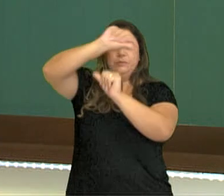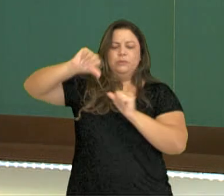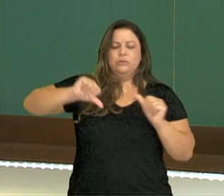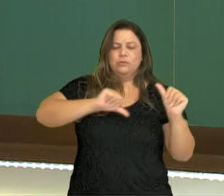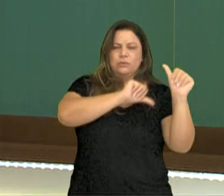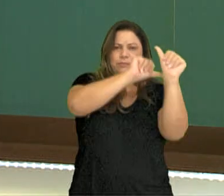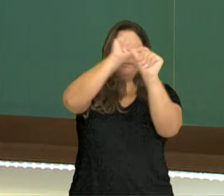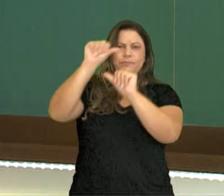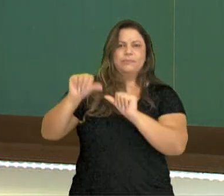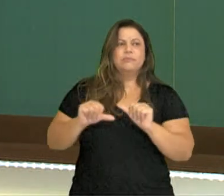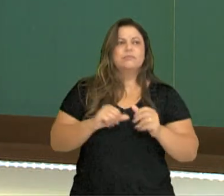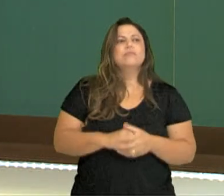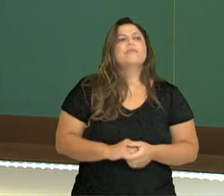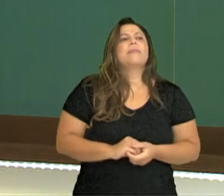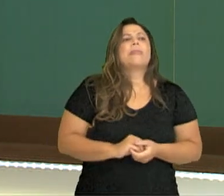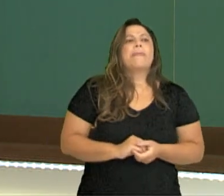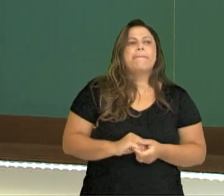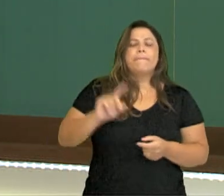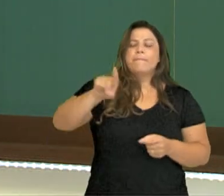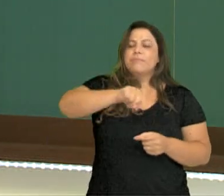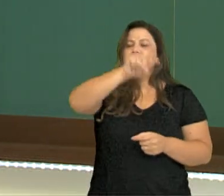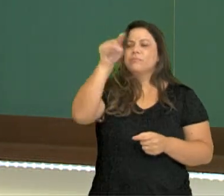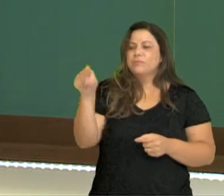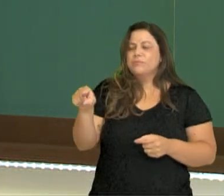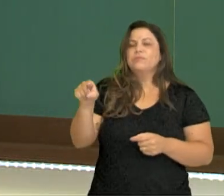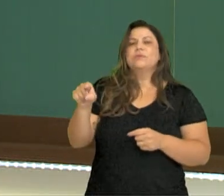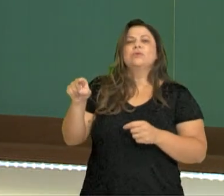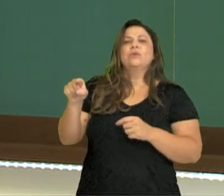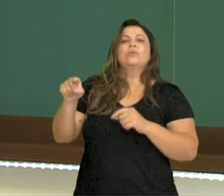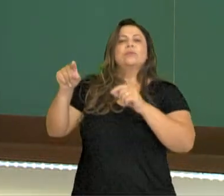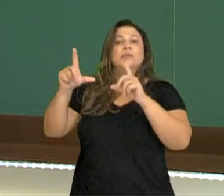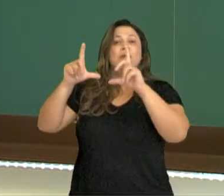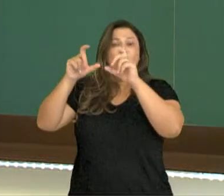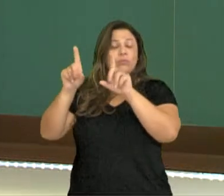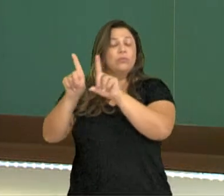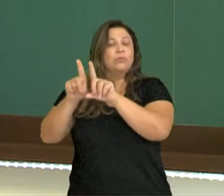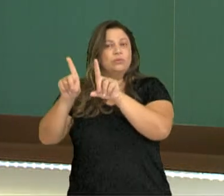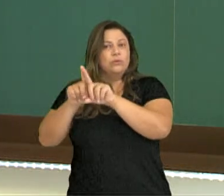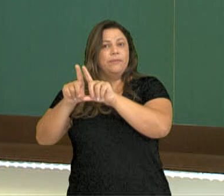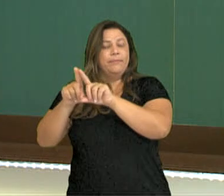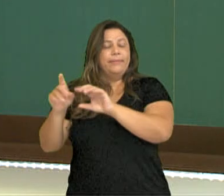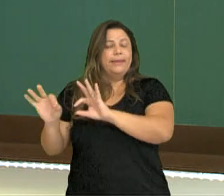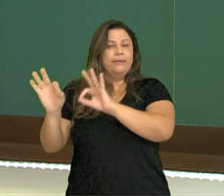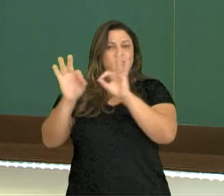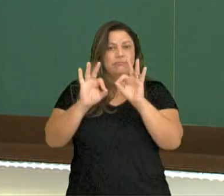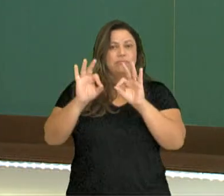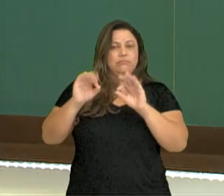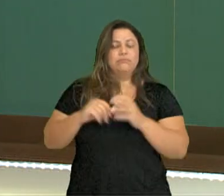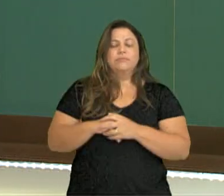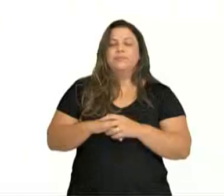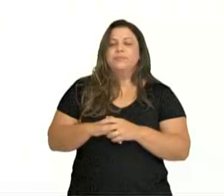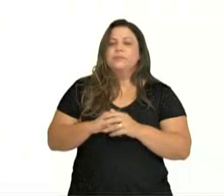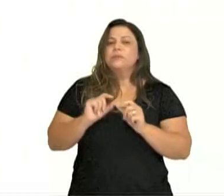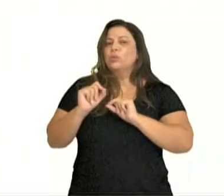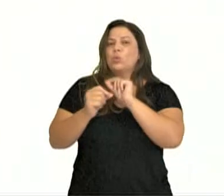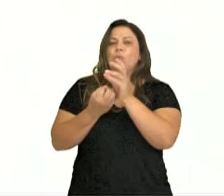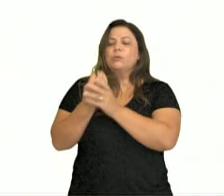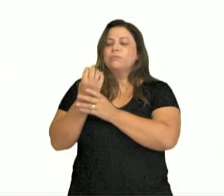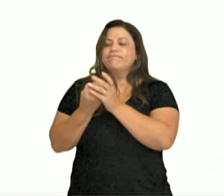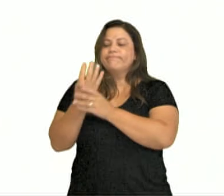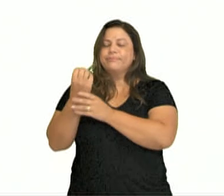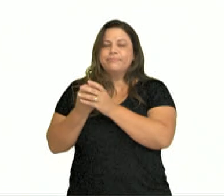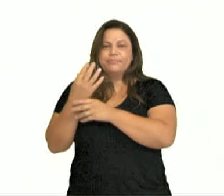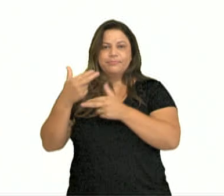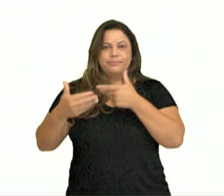reprodução da sexuada. Na outra imagem também é um processo de reprodução que acontece com algumas algas filamentosas, onde